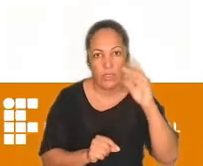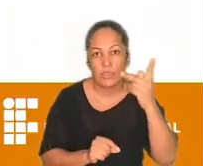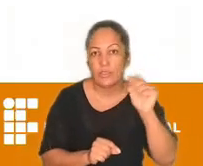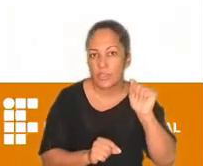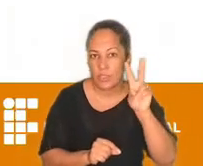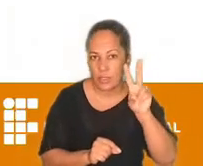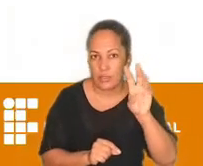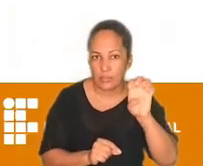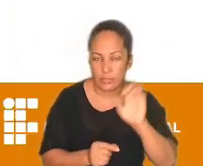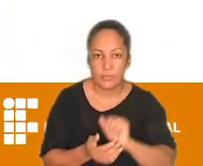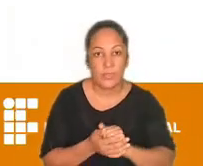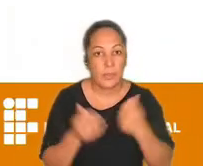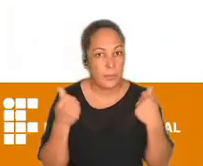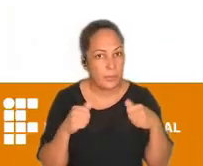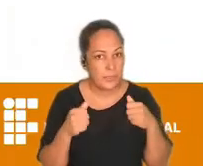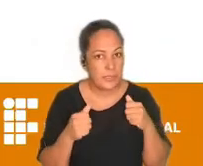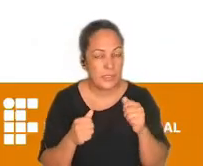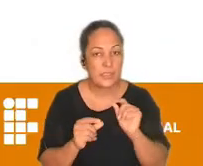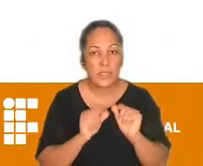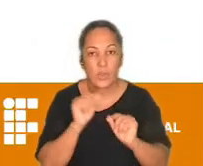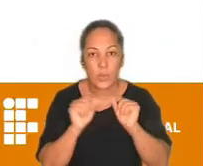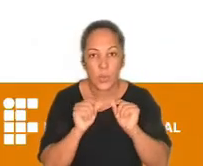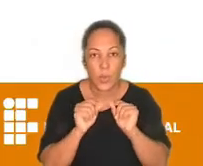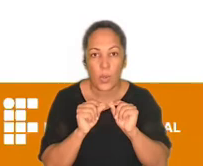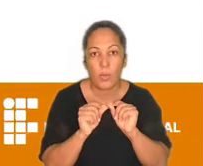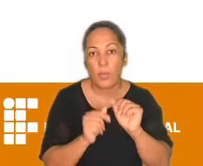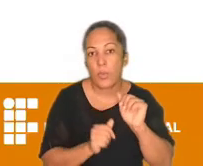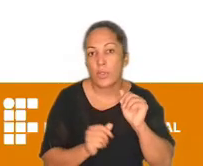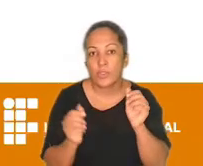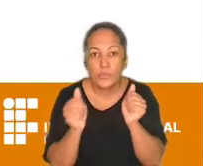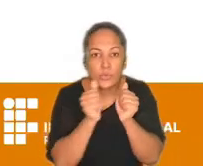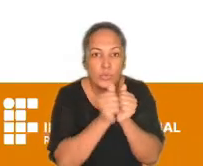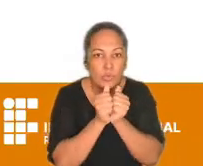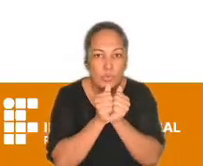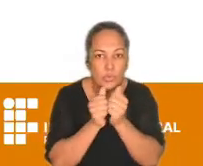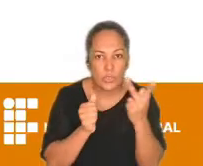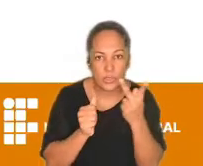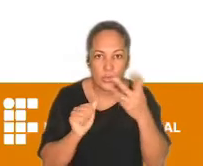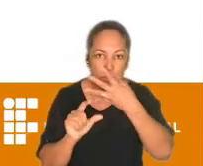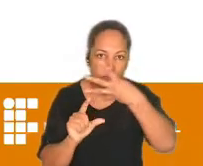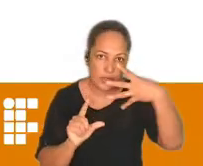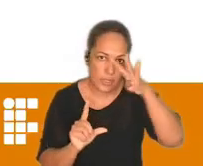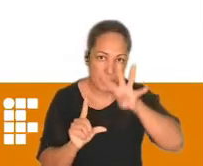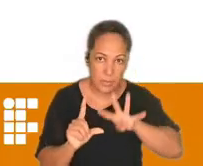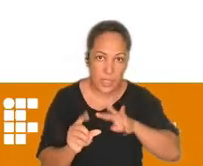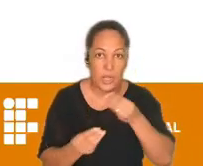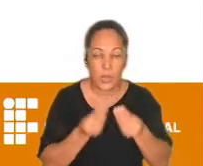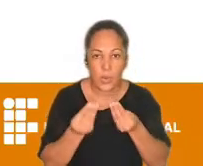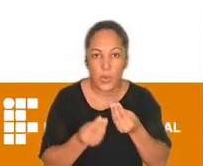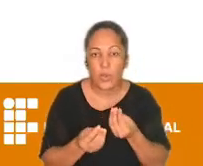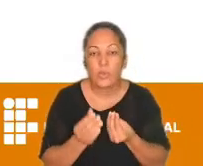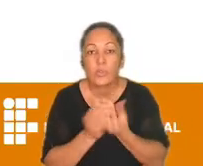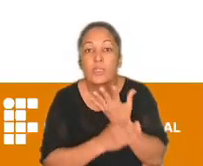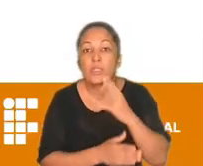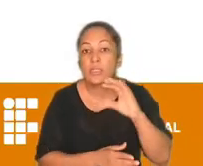chave estrangeira é a forma que amarra, né, que une essas duas tabelas. A gente vai ver como a gente cria essa chave estrangeira, tá?